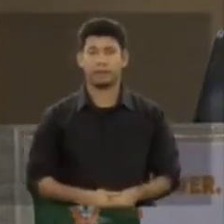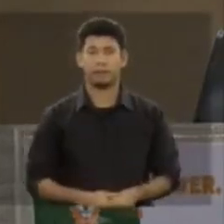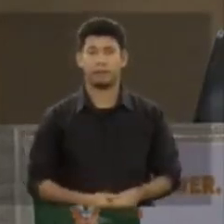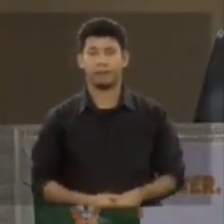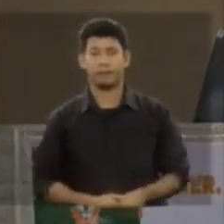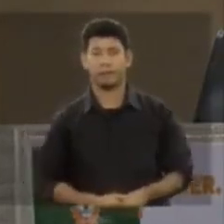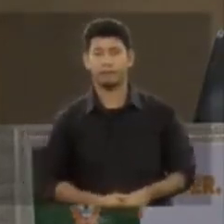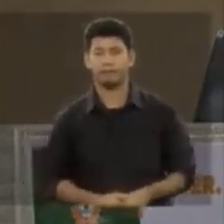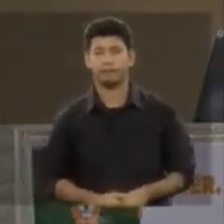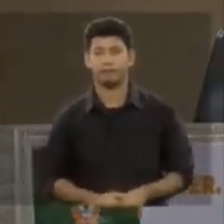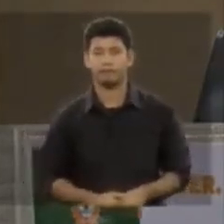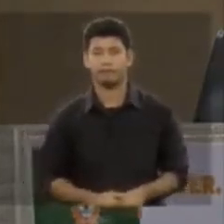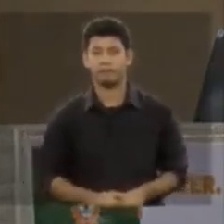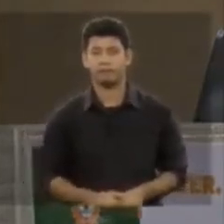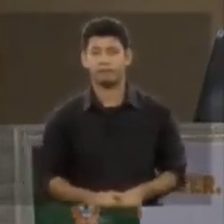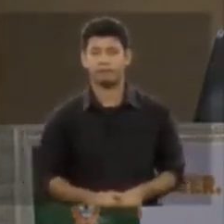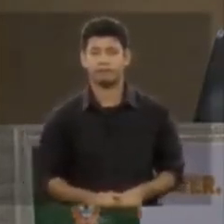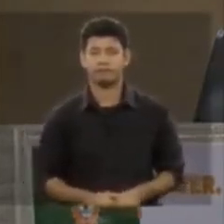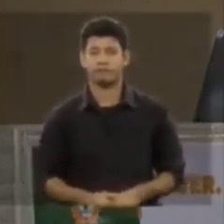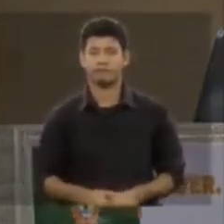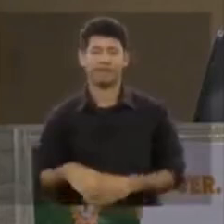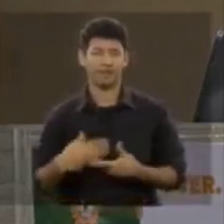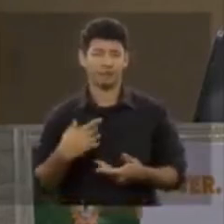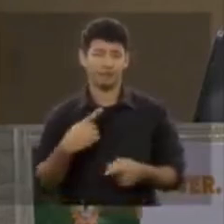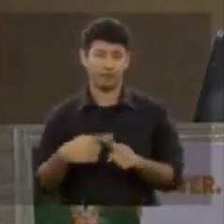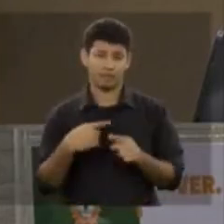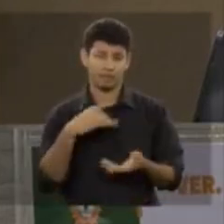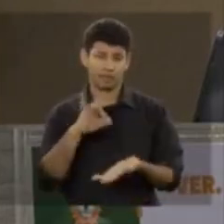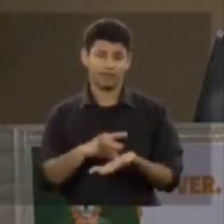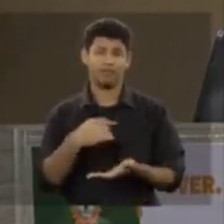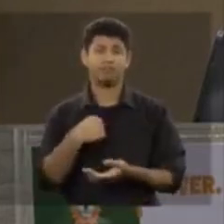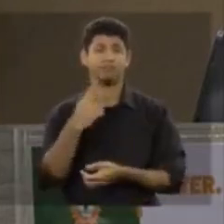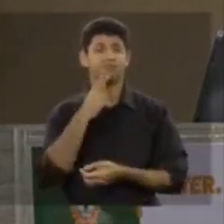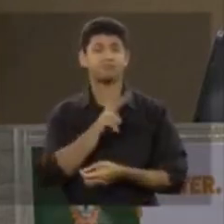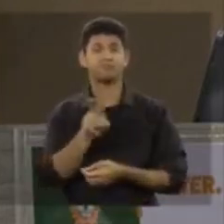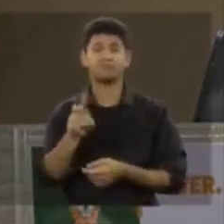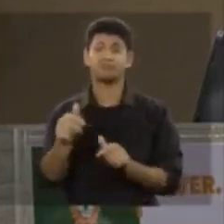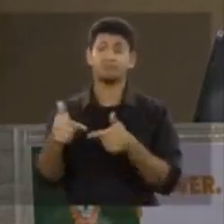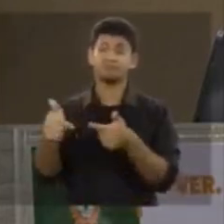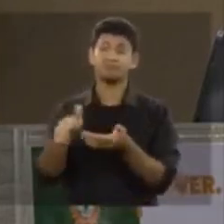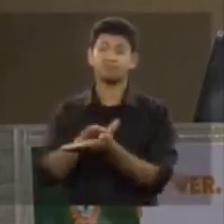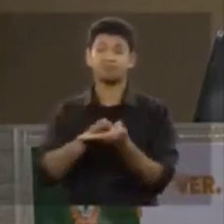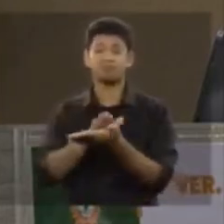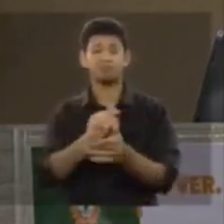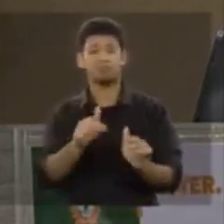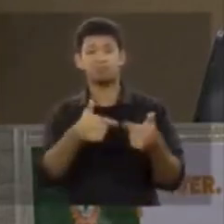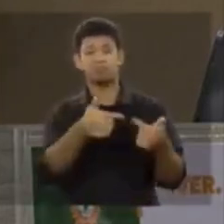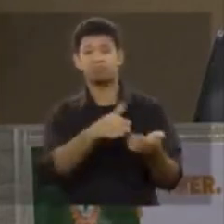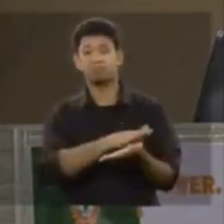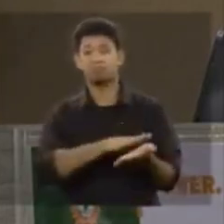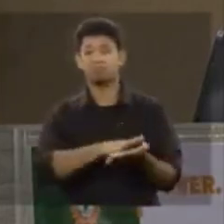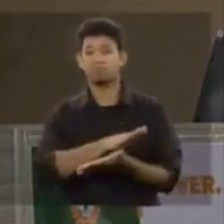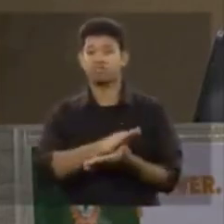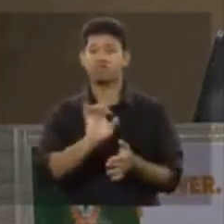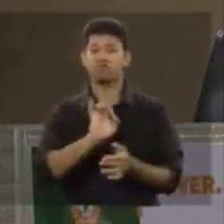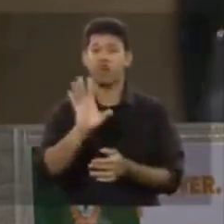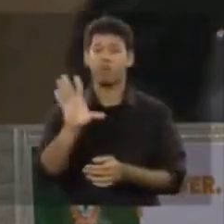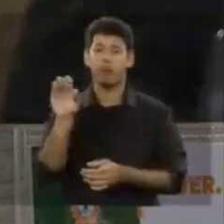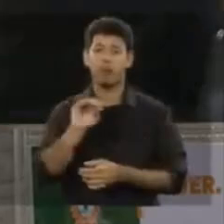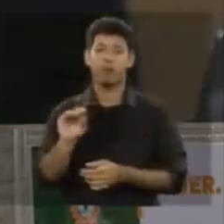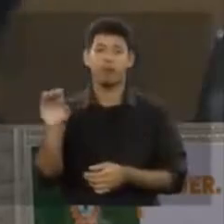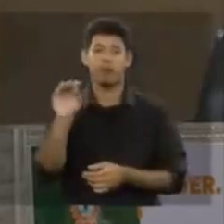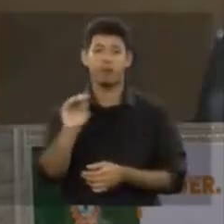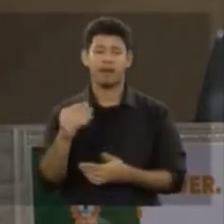sinceramente eu não vejo nada eu vejo um monte de gente falar muitas das vezes até um monte de abobrinha que não domina